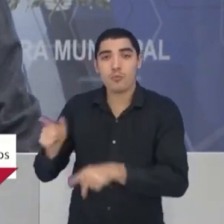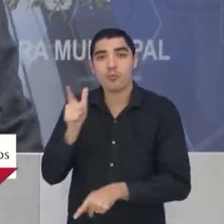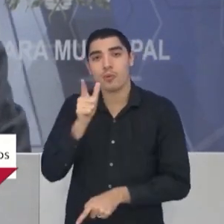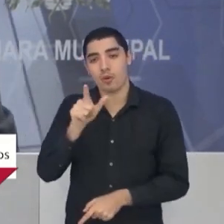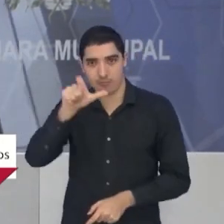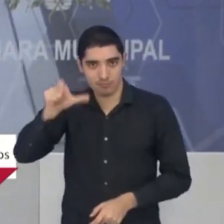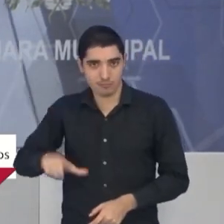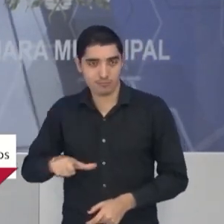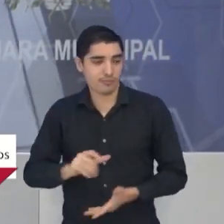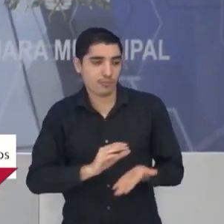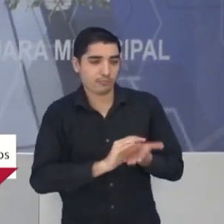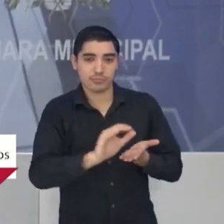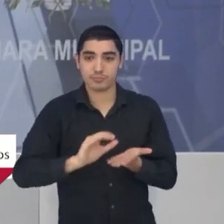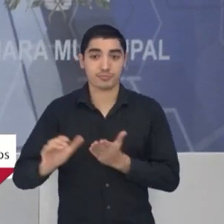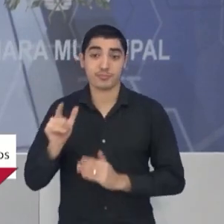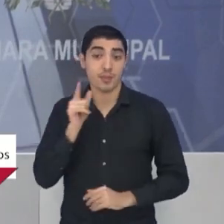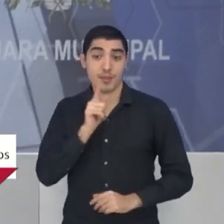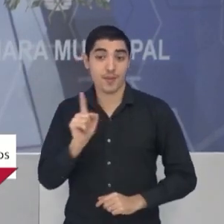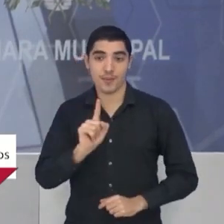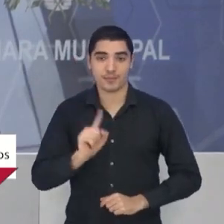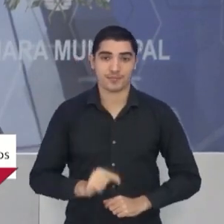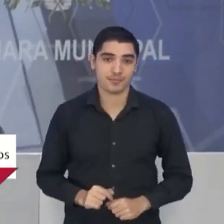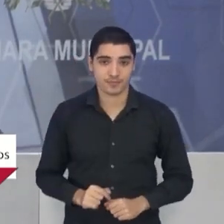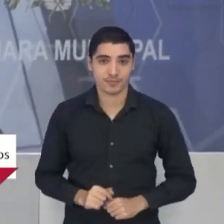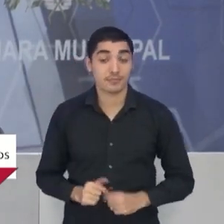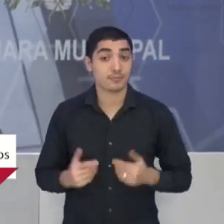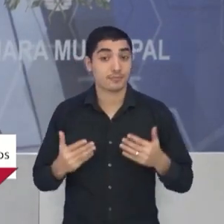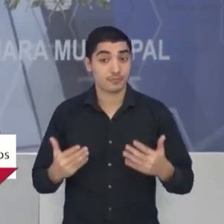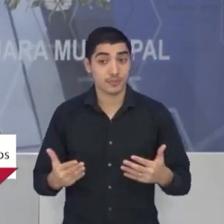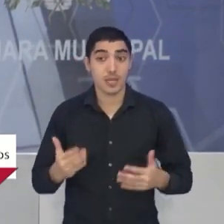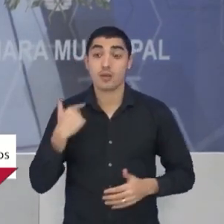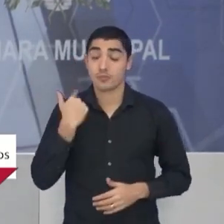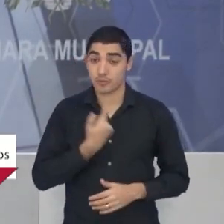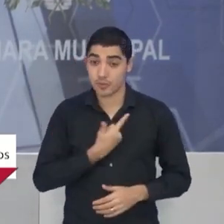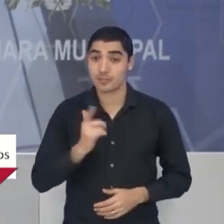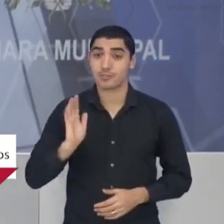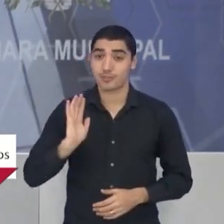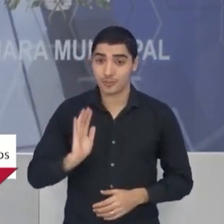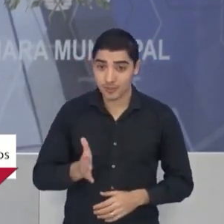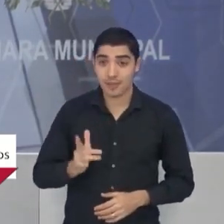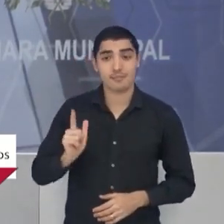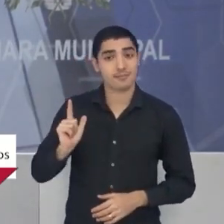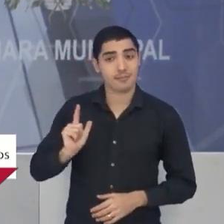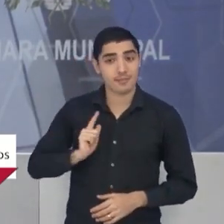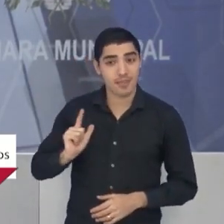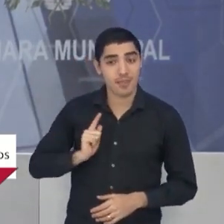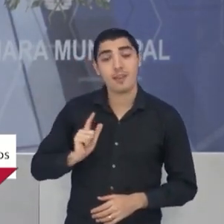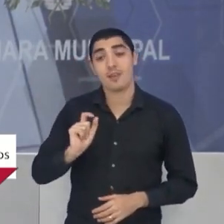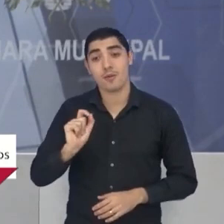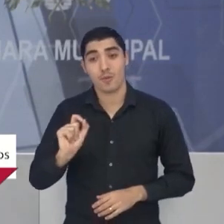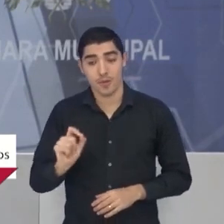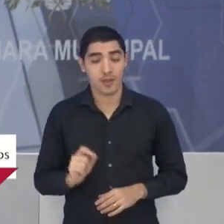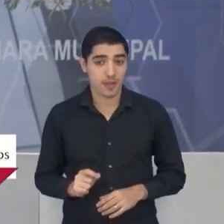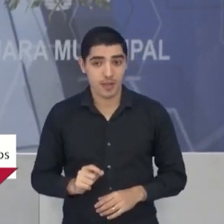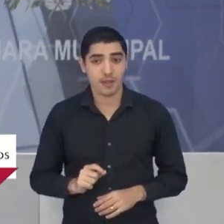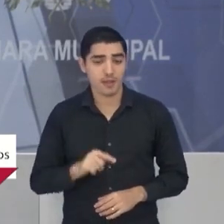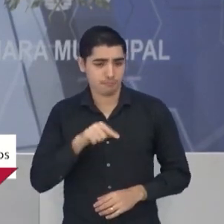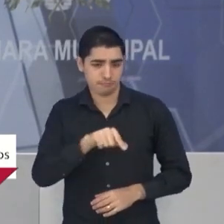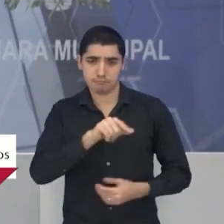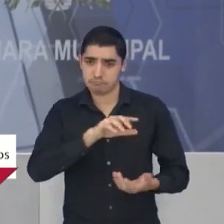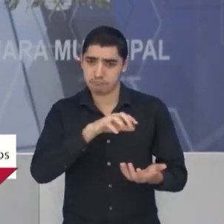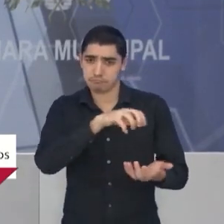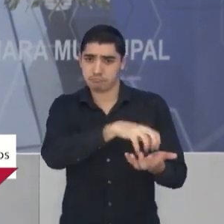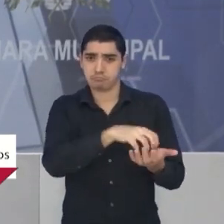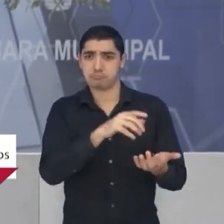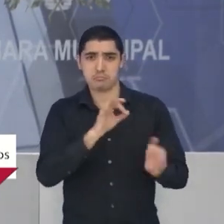público nós temos a apropriação de entidades da maior respeitabilidade